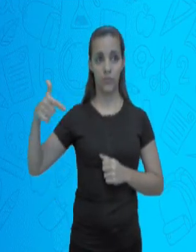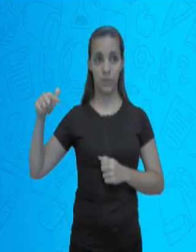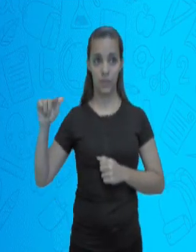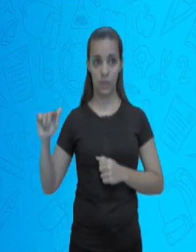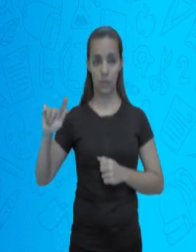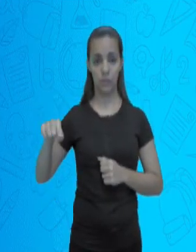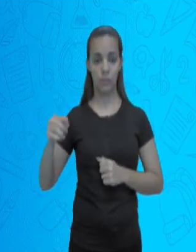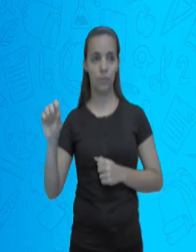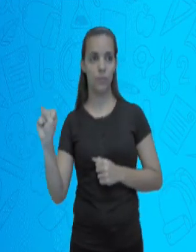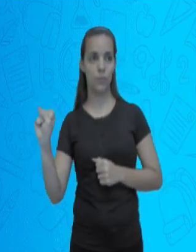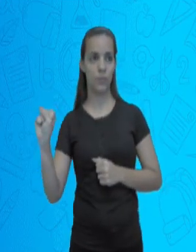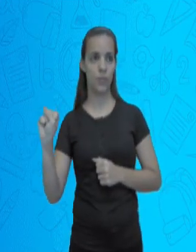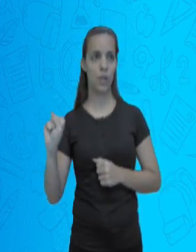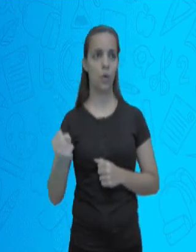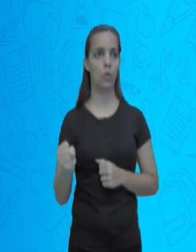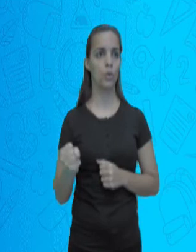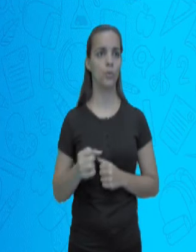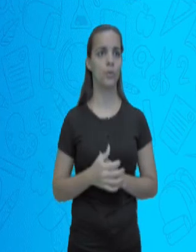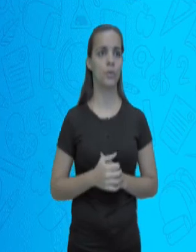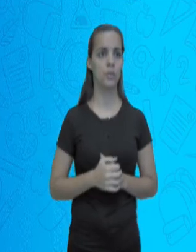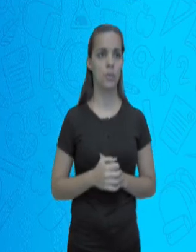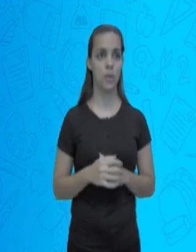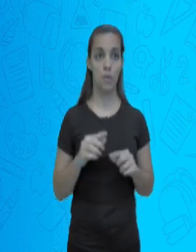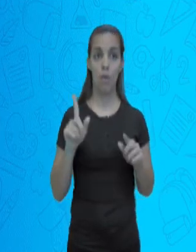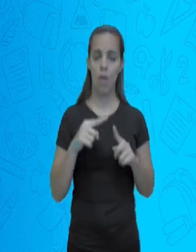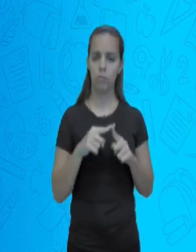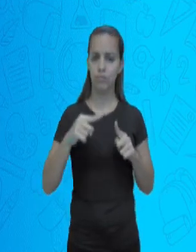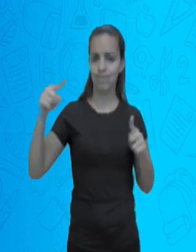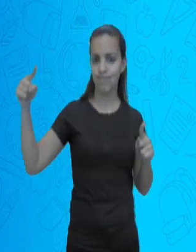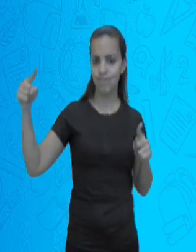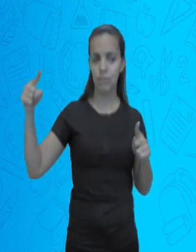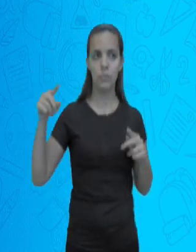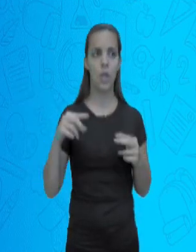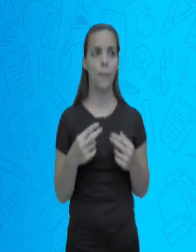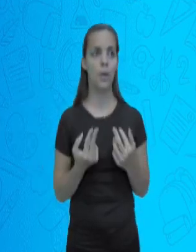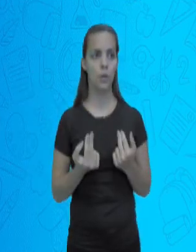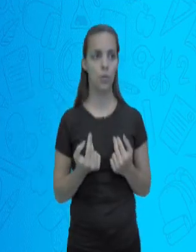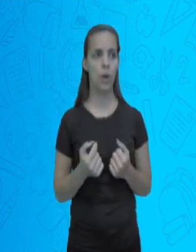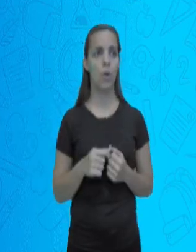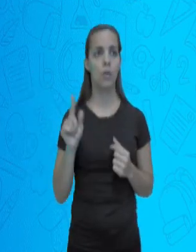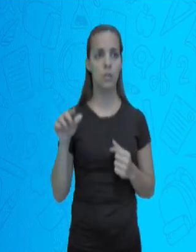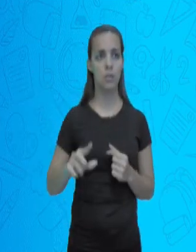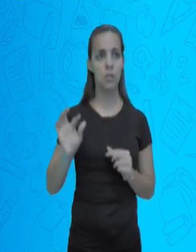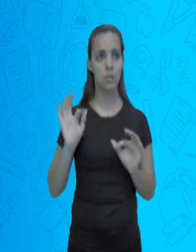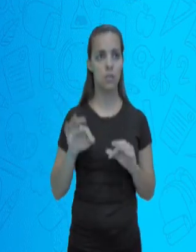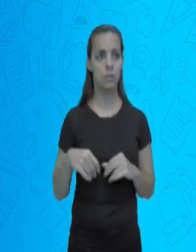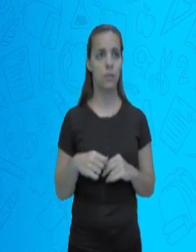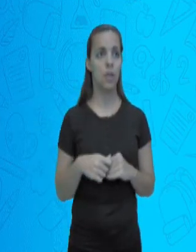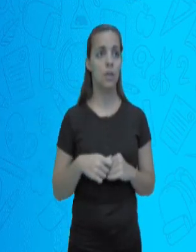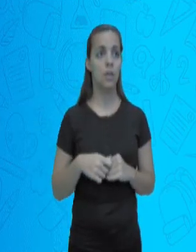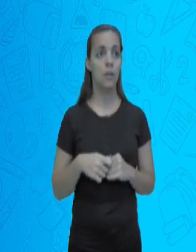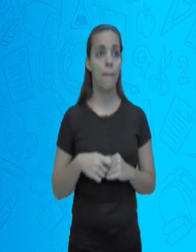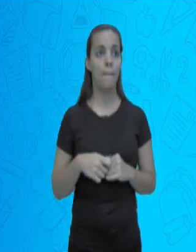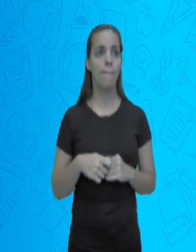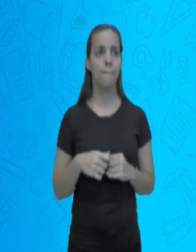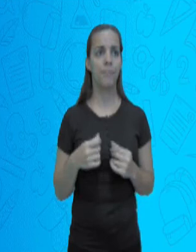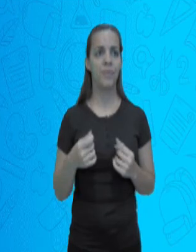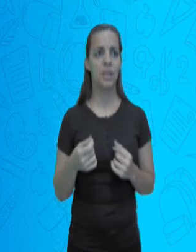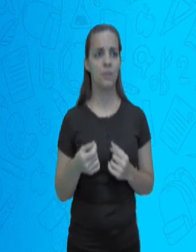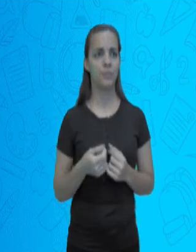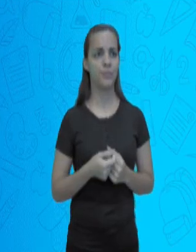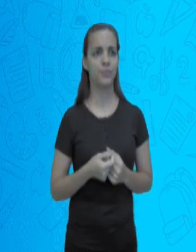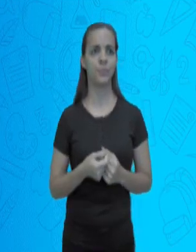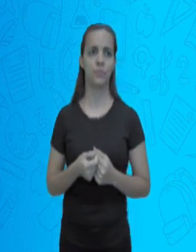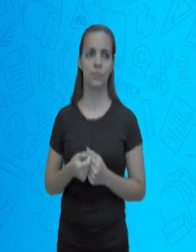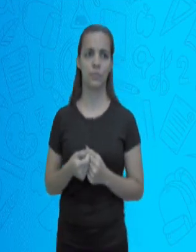27,8, que é o tamanho, né, a medida do segmento todo, que eu encontrei no exercício anterior. Qual vai ser a